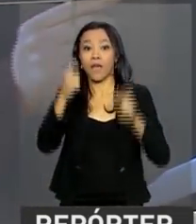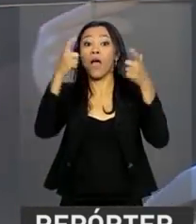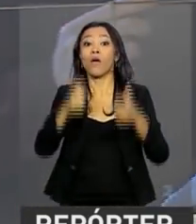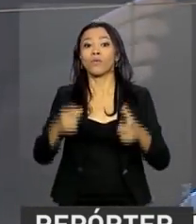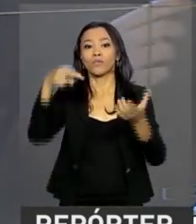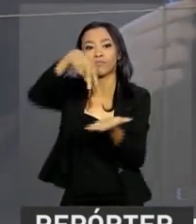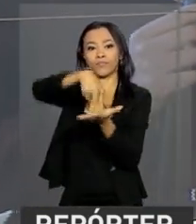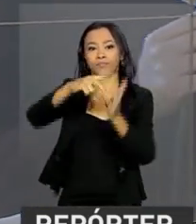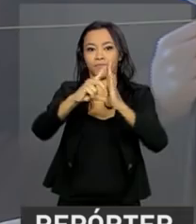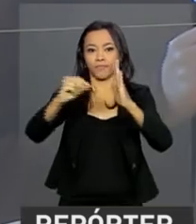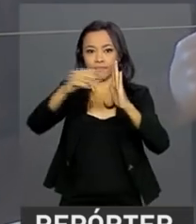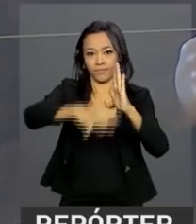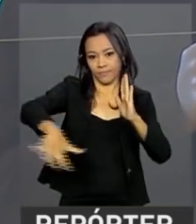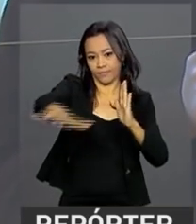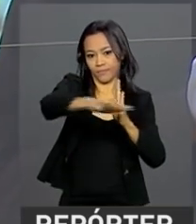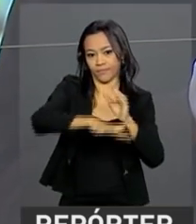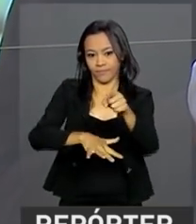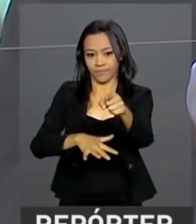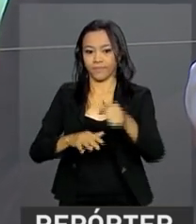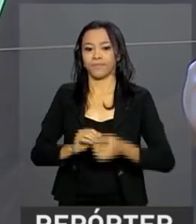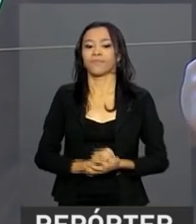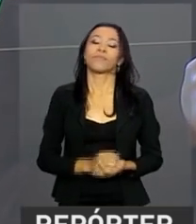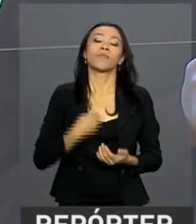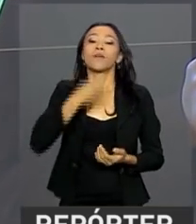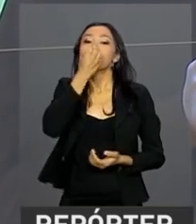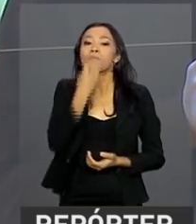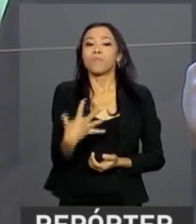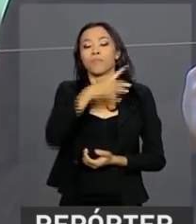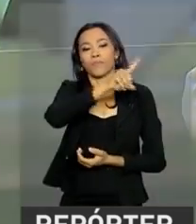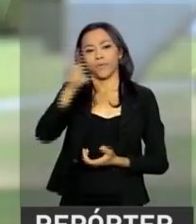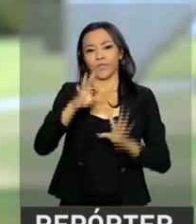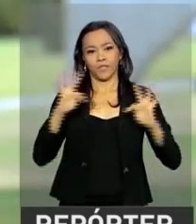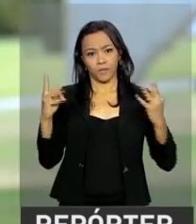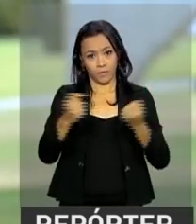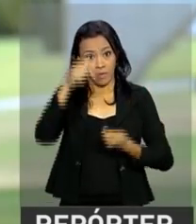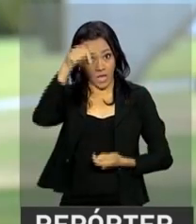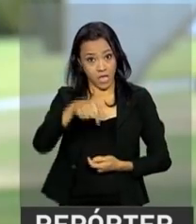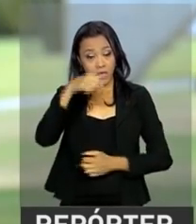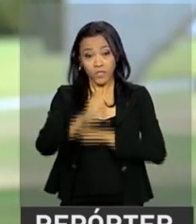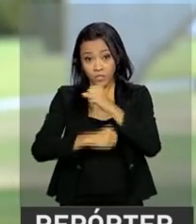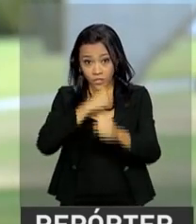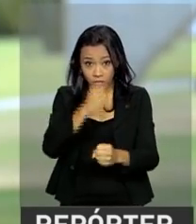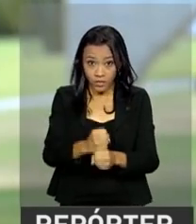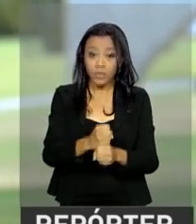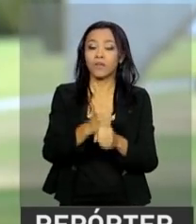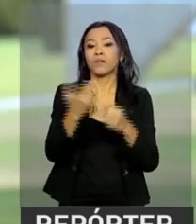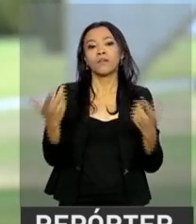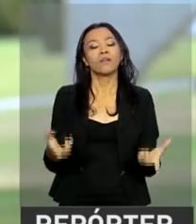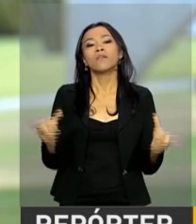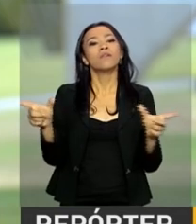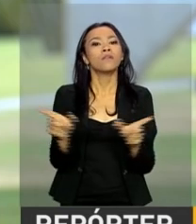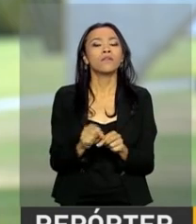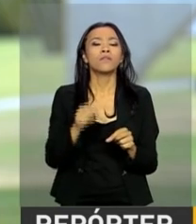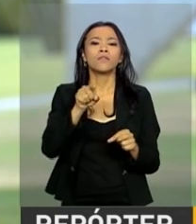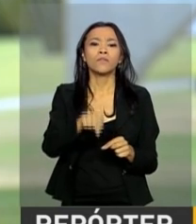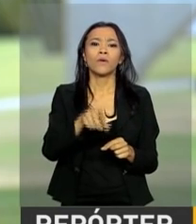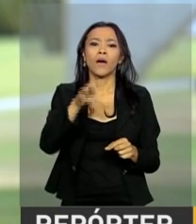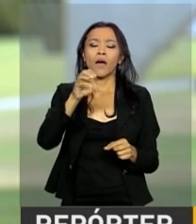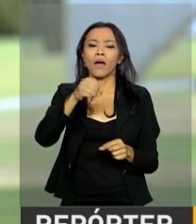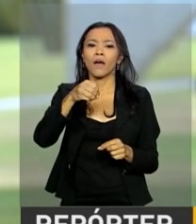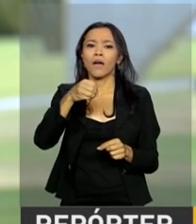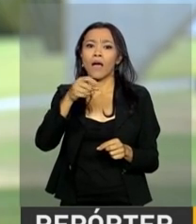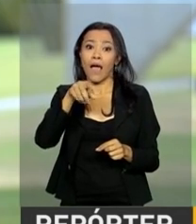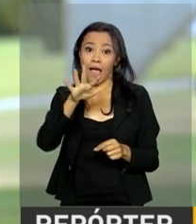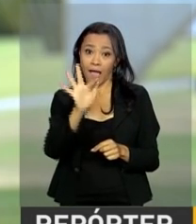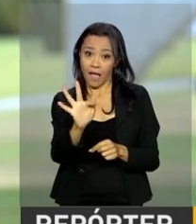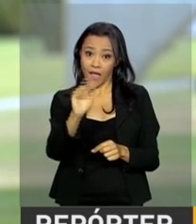Oi, Thaísa, bom dia para você. Bom dia, Renata. Bom dia a todos. Neste ano, a Organização das Nações Unidas para a Alimentação e Agricultura,